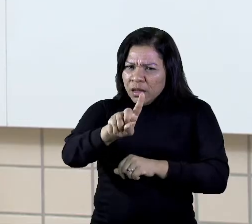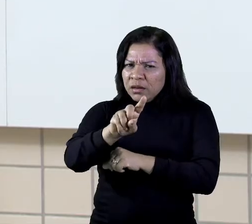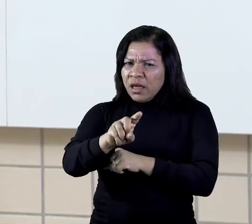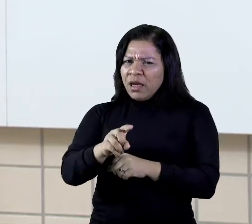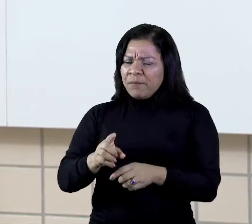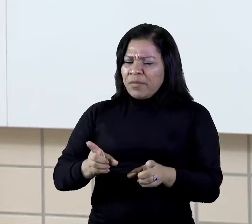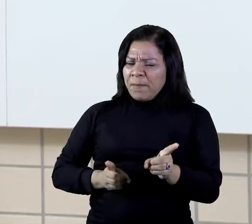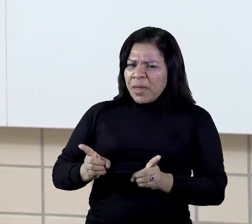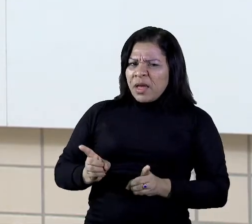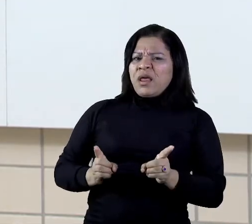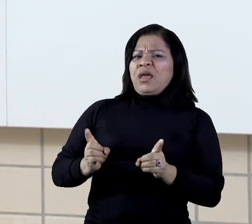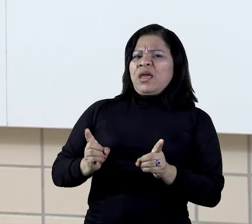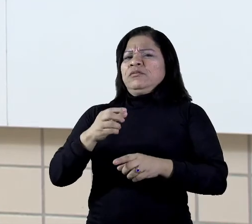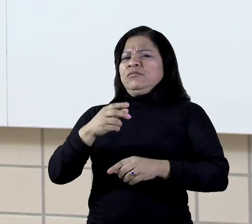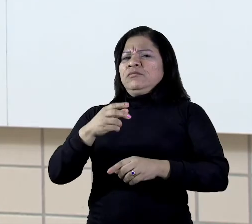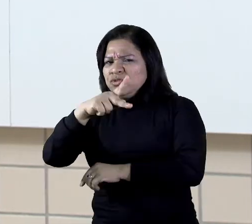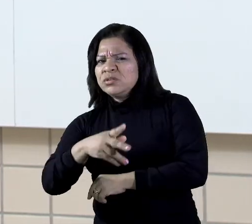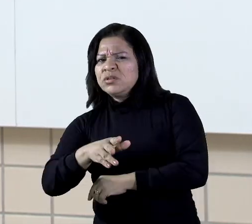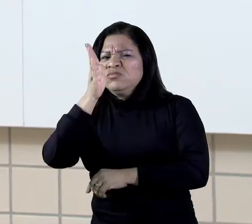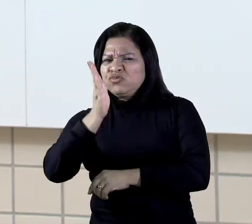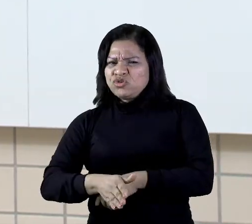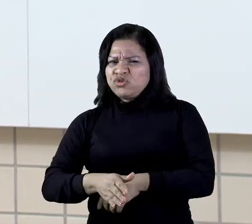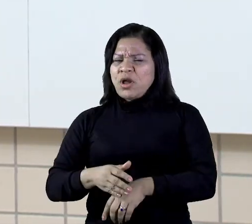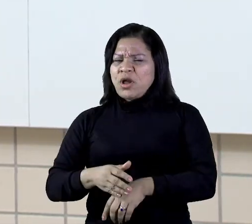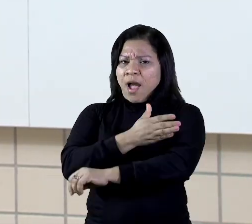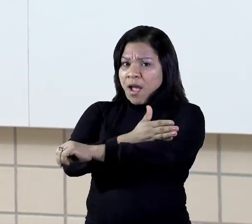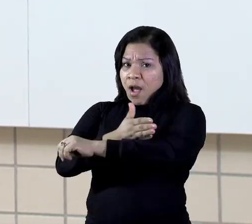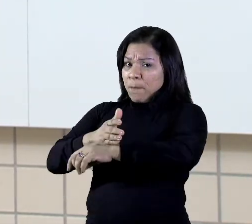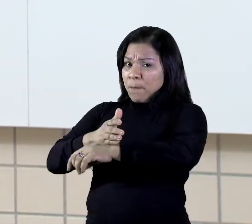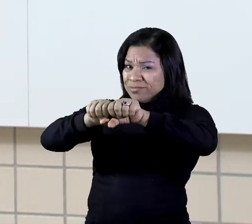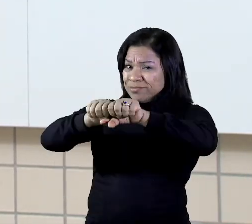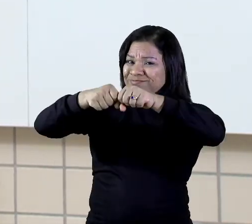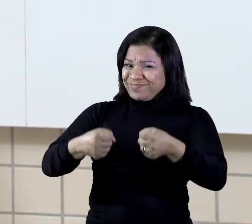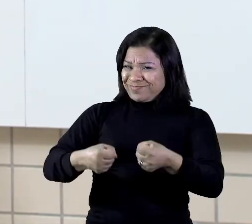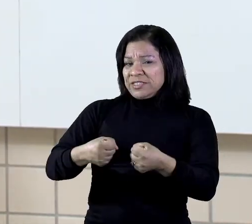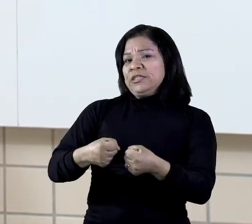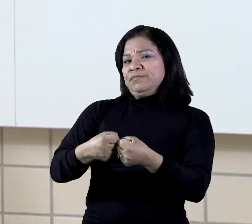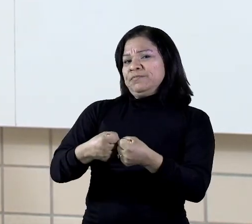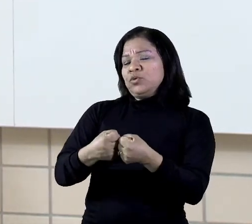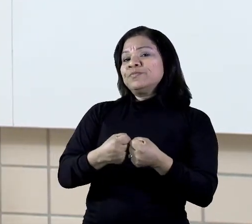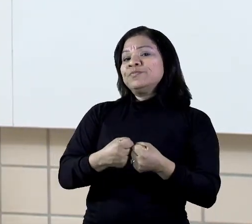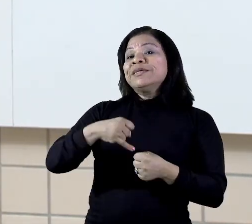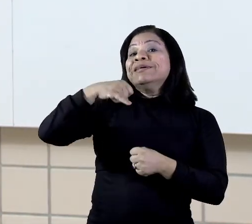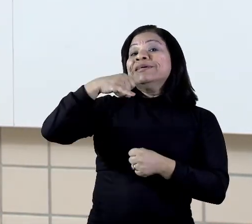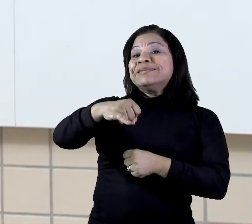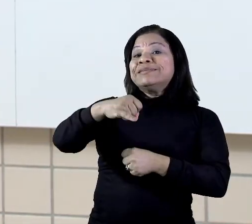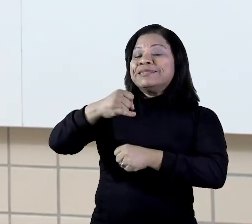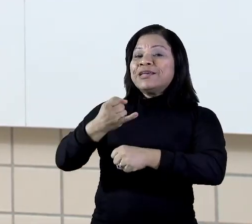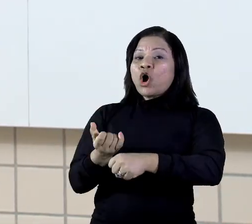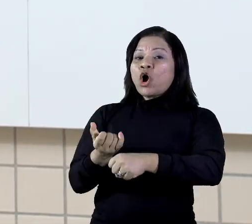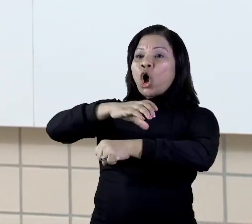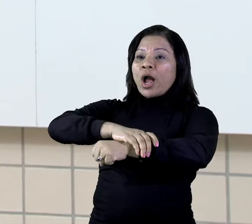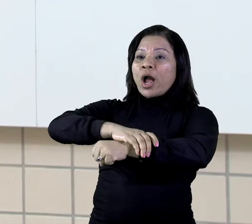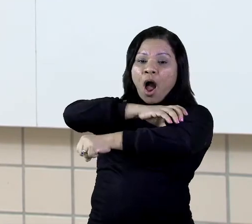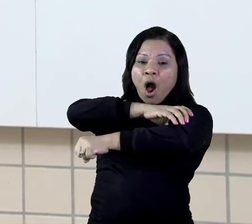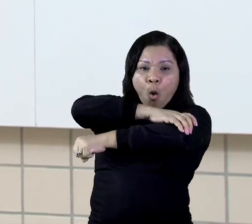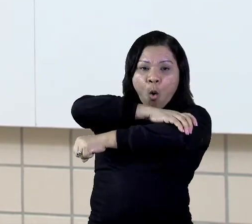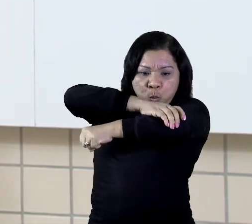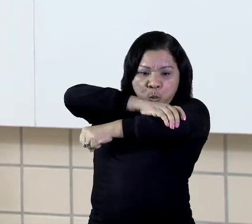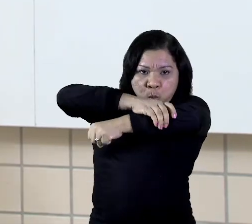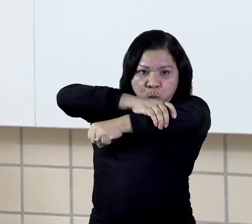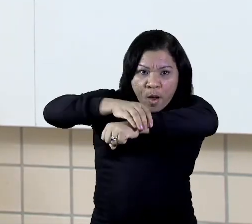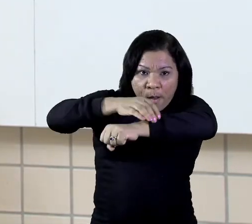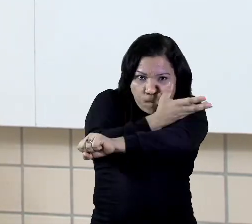braço? Vocês já observaram que se a gente colocar um gesso na perna e ficar 30 dias com o gesso na perna, quando a gente